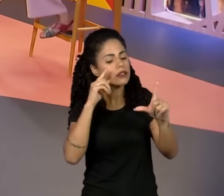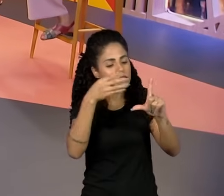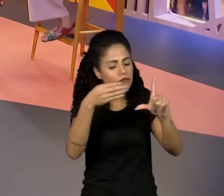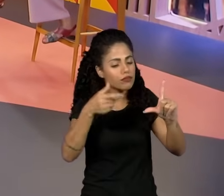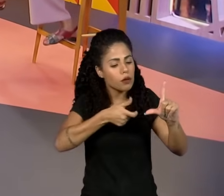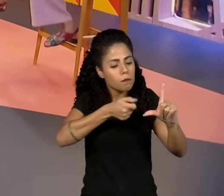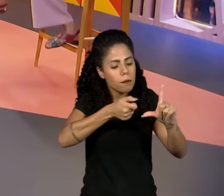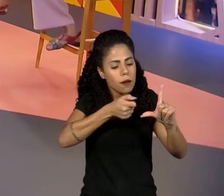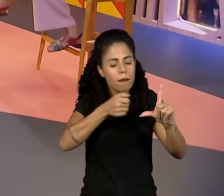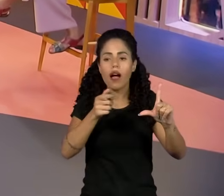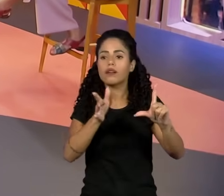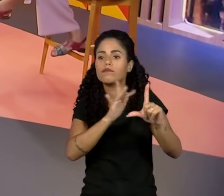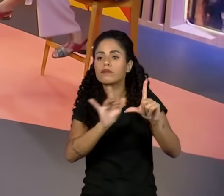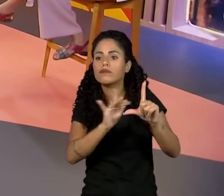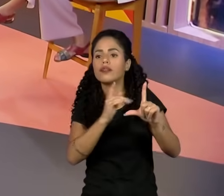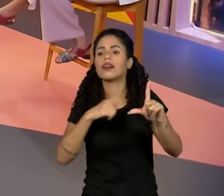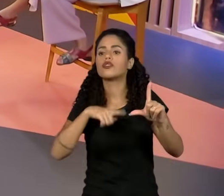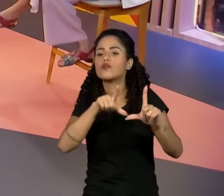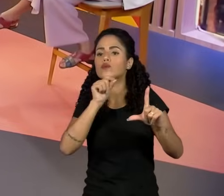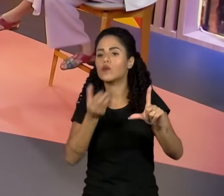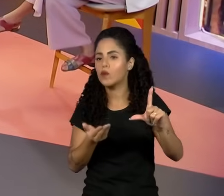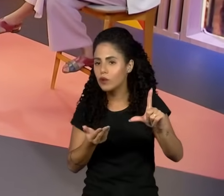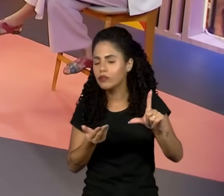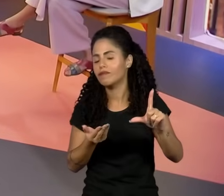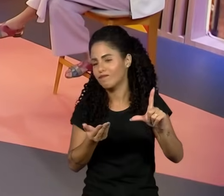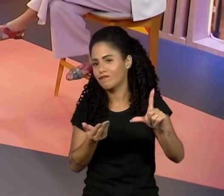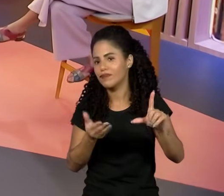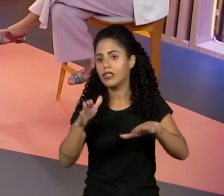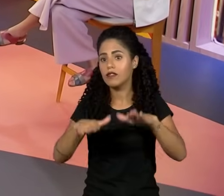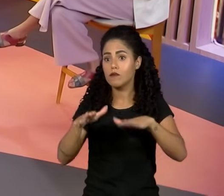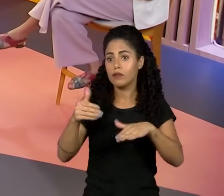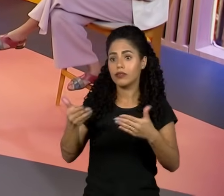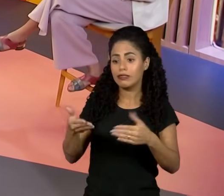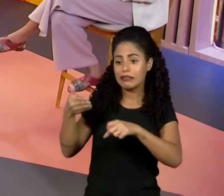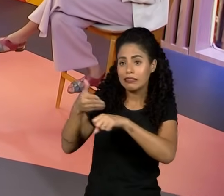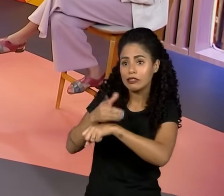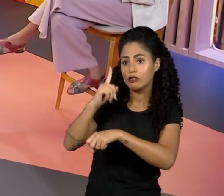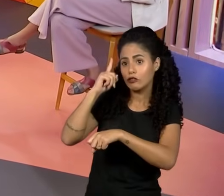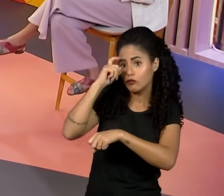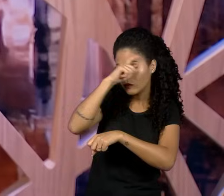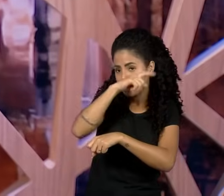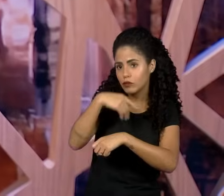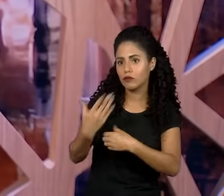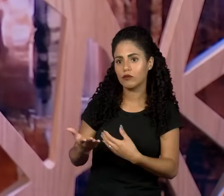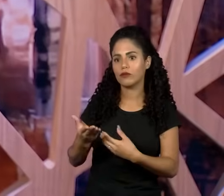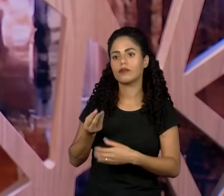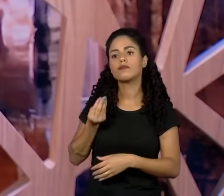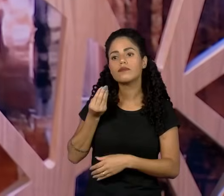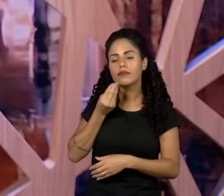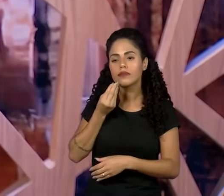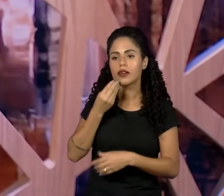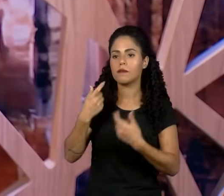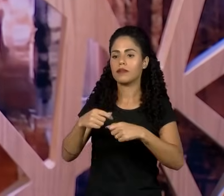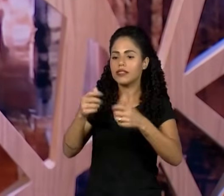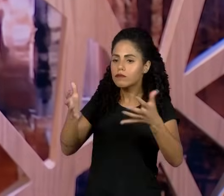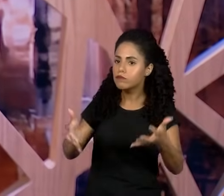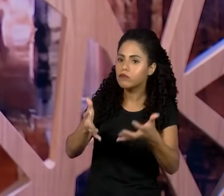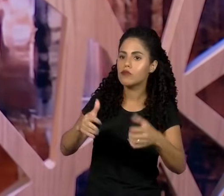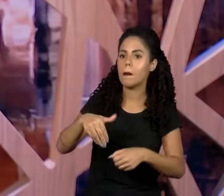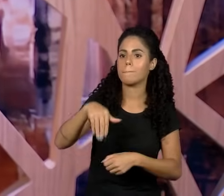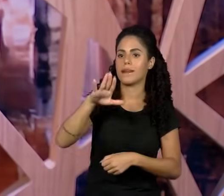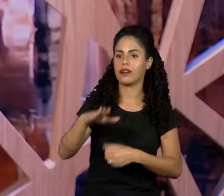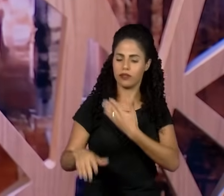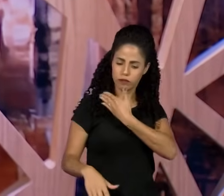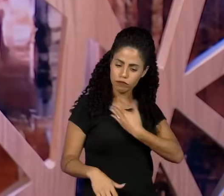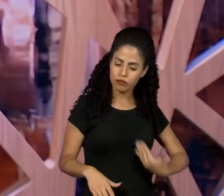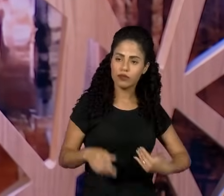uma engenharia fiscal financeira complexa, mas que na prática está para subsidiar um interesse público,